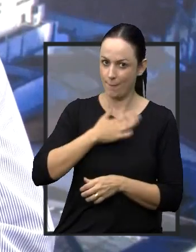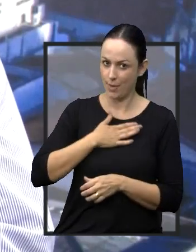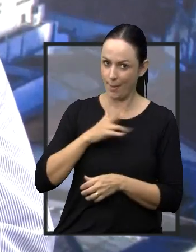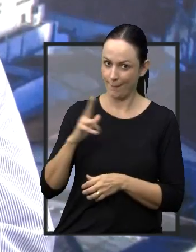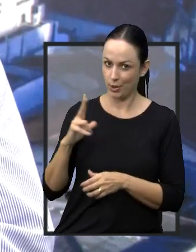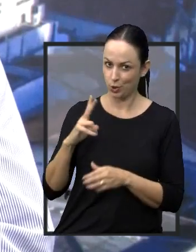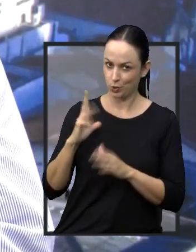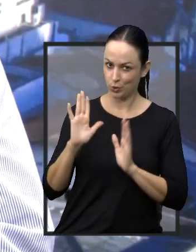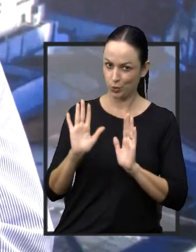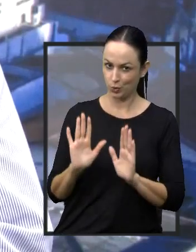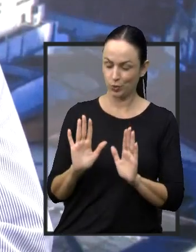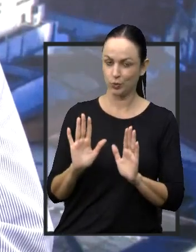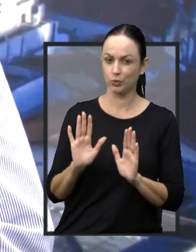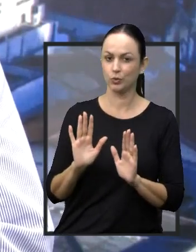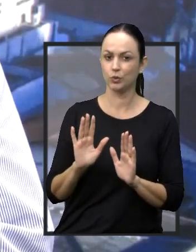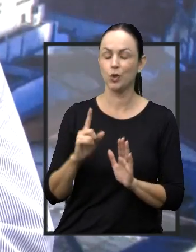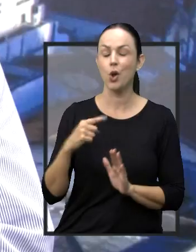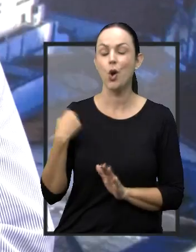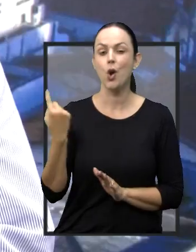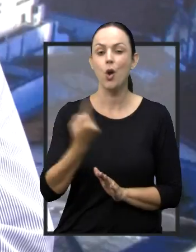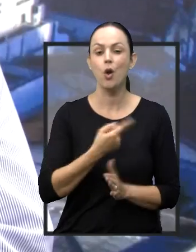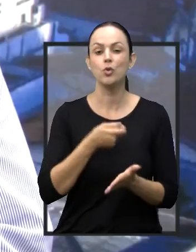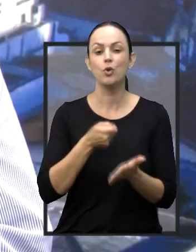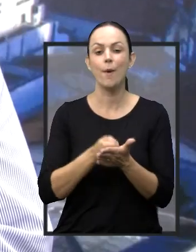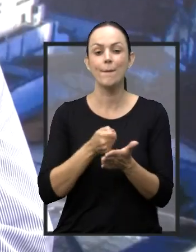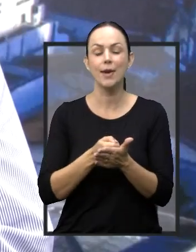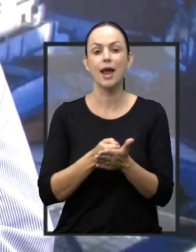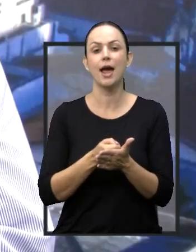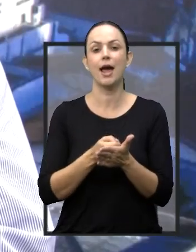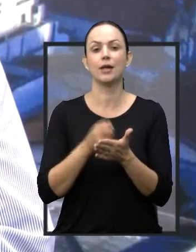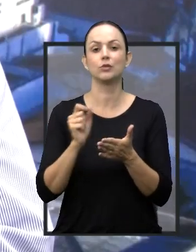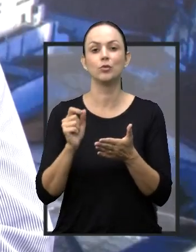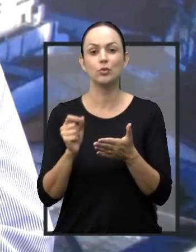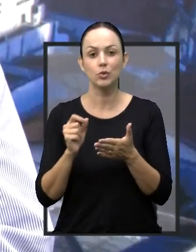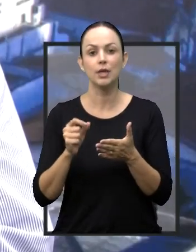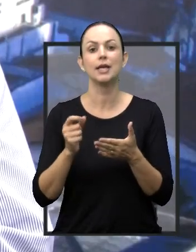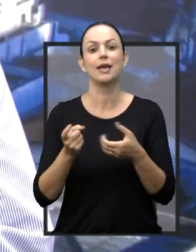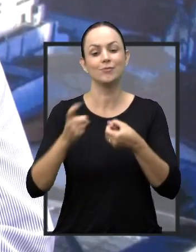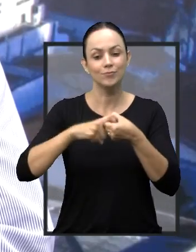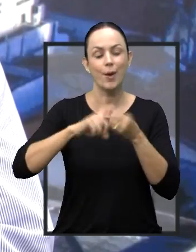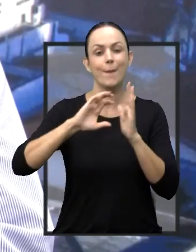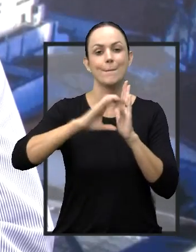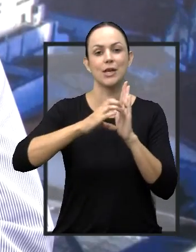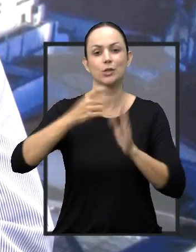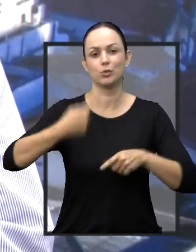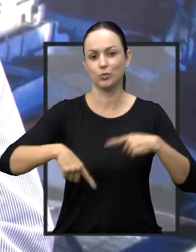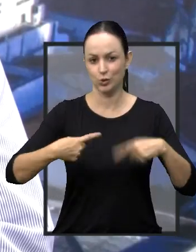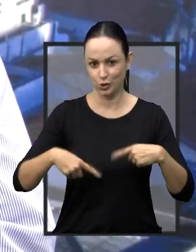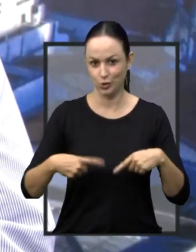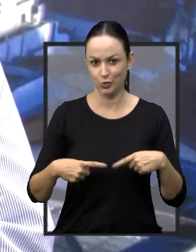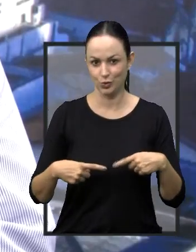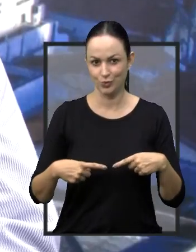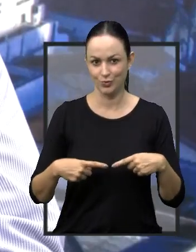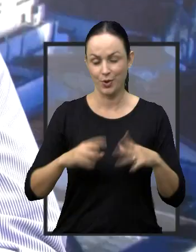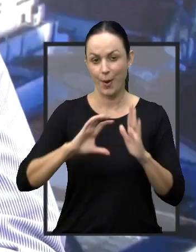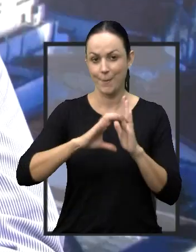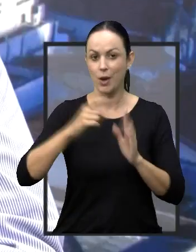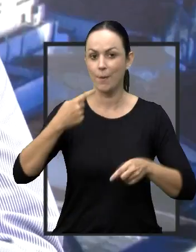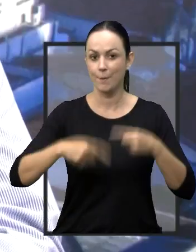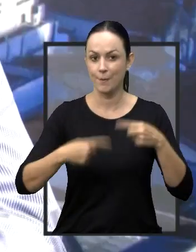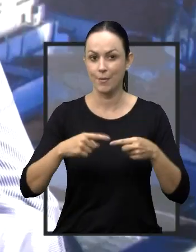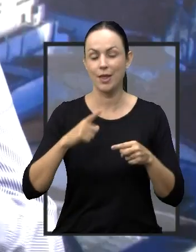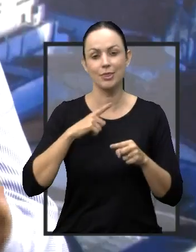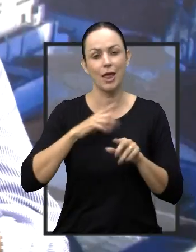questão nós somos obrigados a se filiar a partidos políticos. E o partido político ele